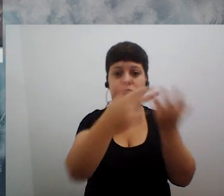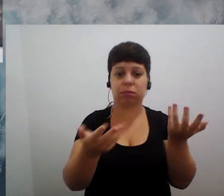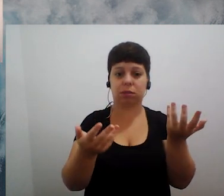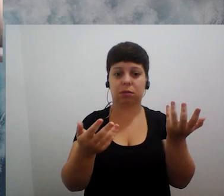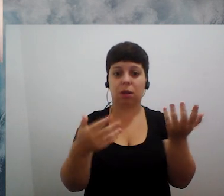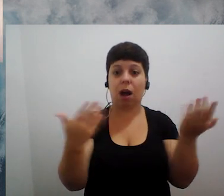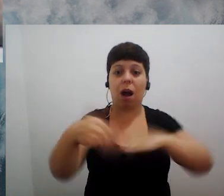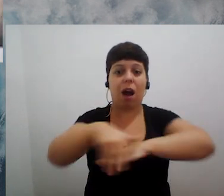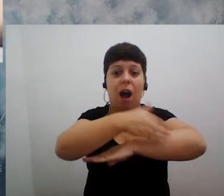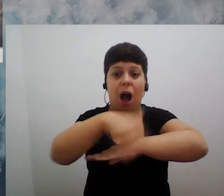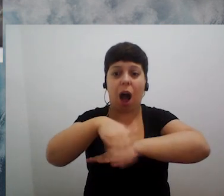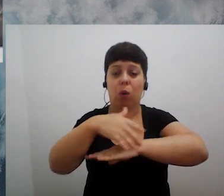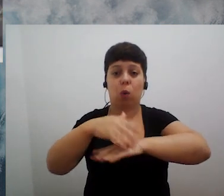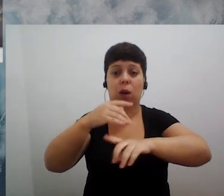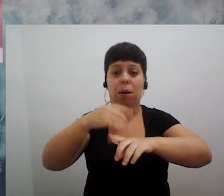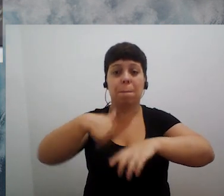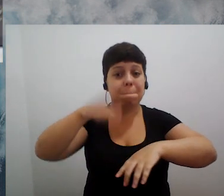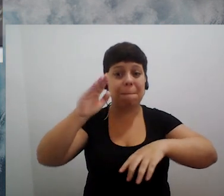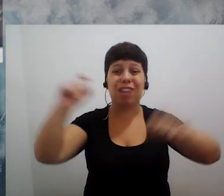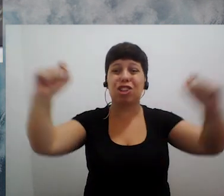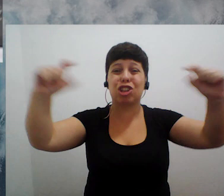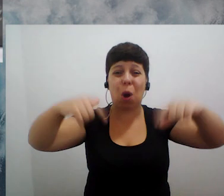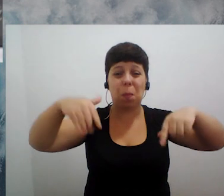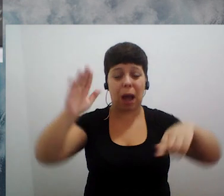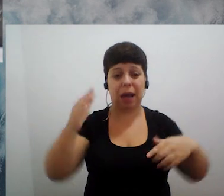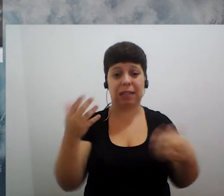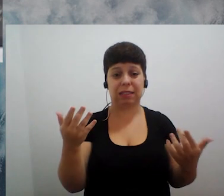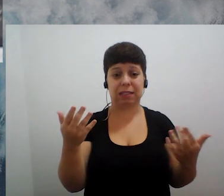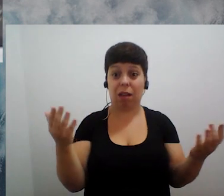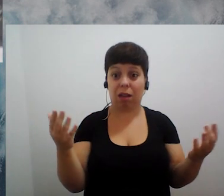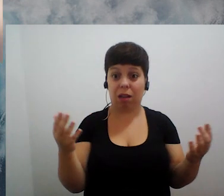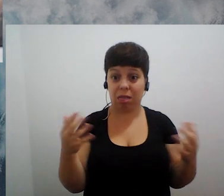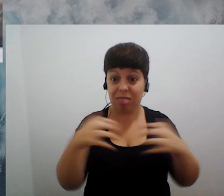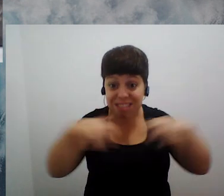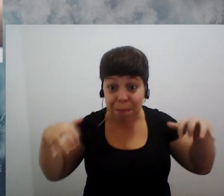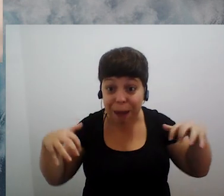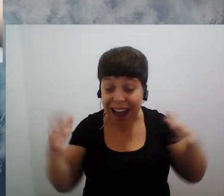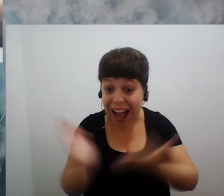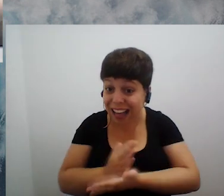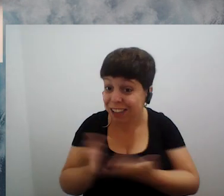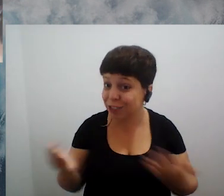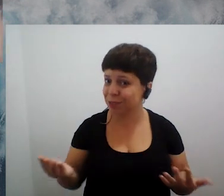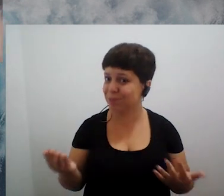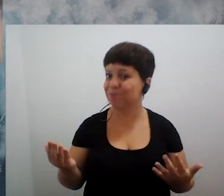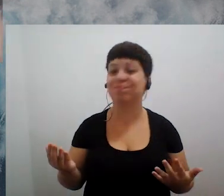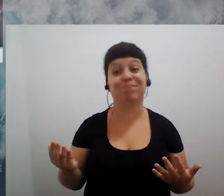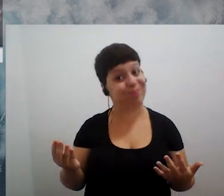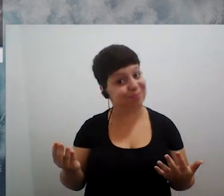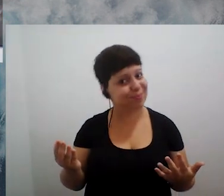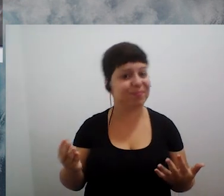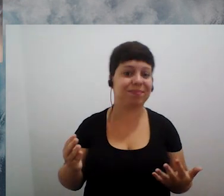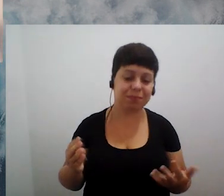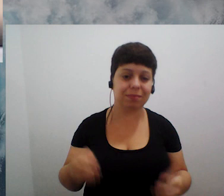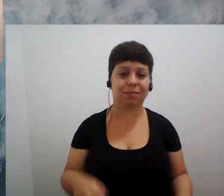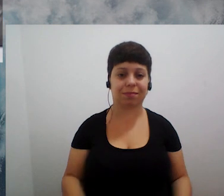uma árvore, gente. E aí, cada vez a rua vai ficando mais quente, mais exposta ao sol. Será que isso não tem relação nenhuma com o que a gente